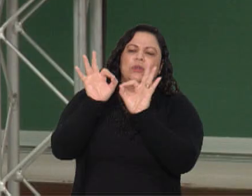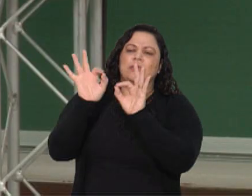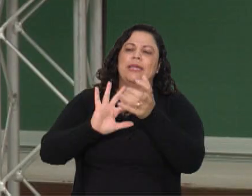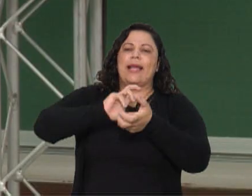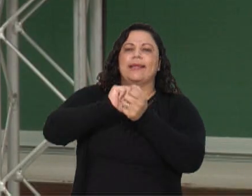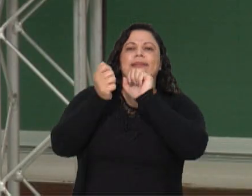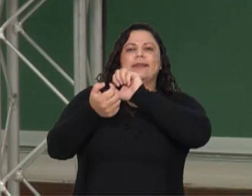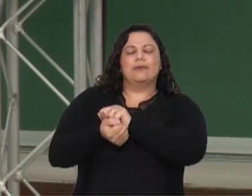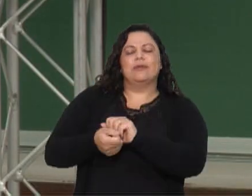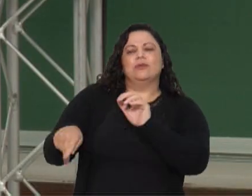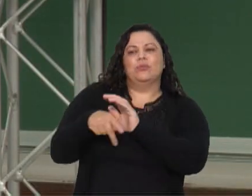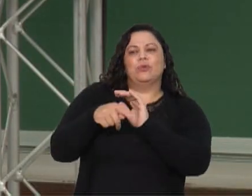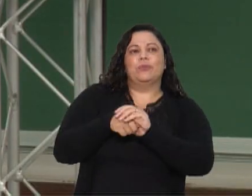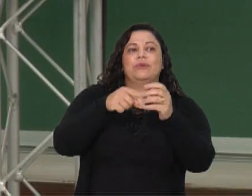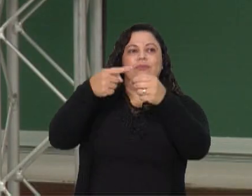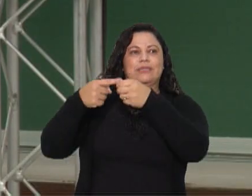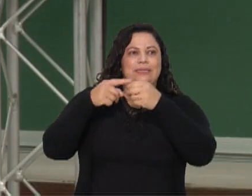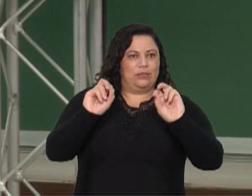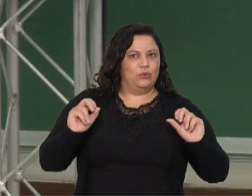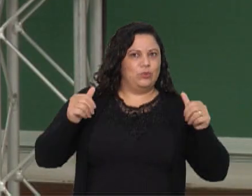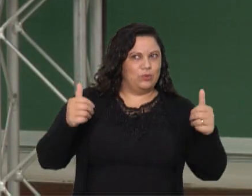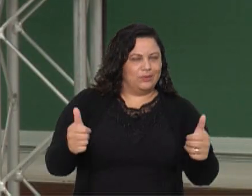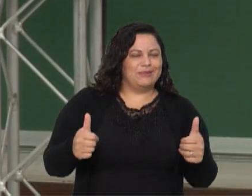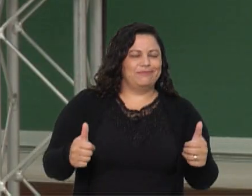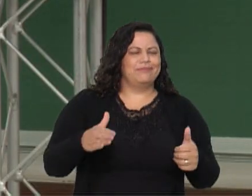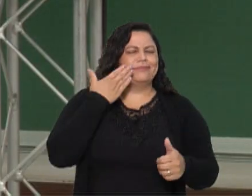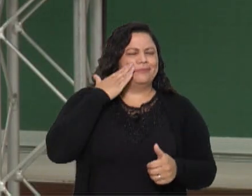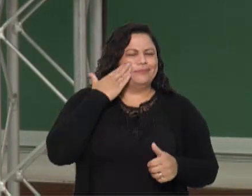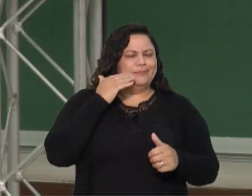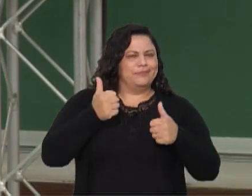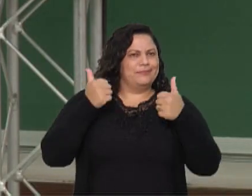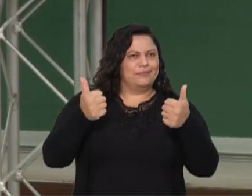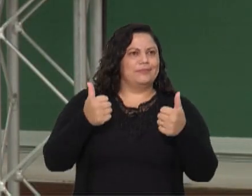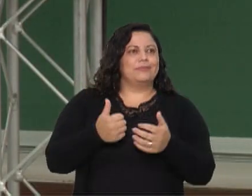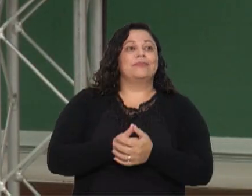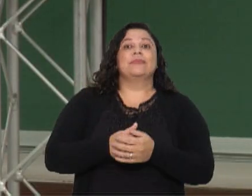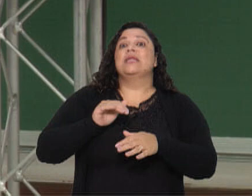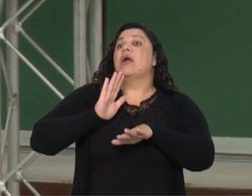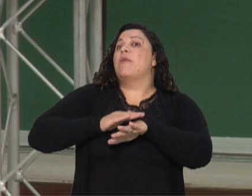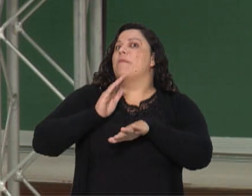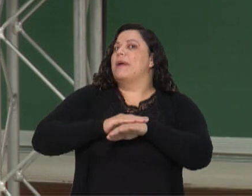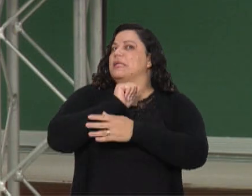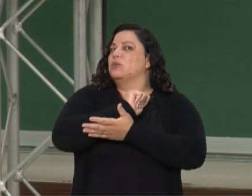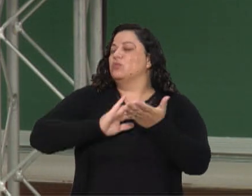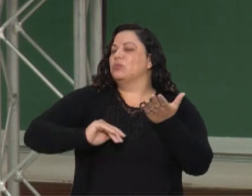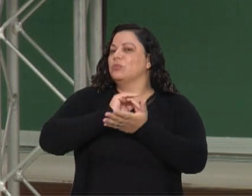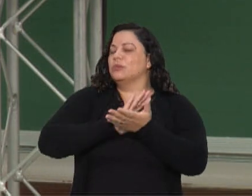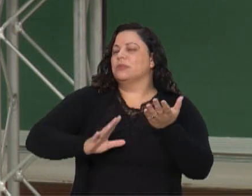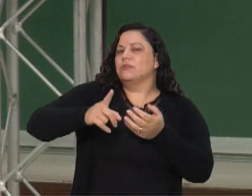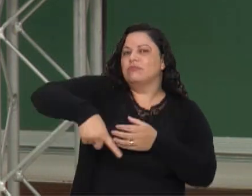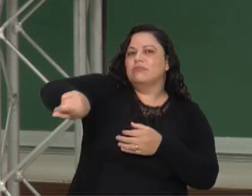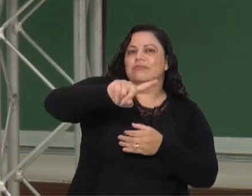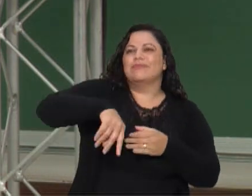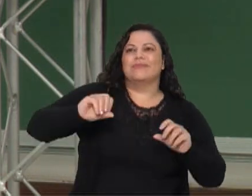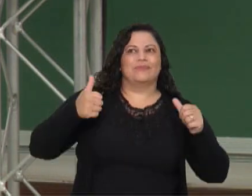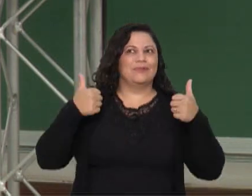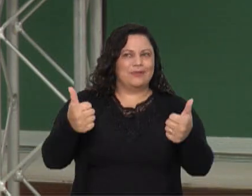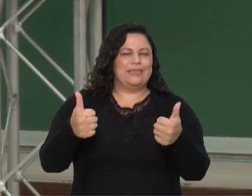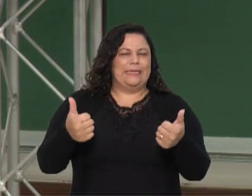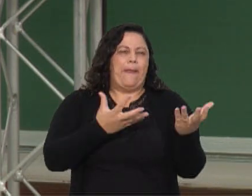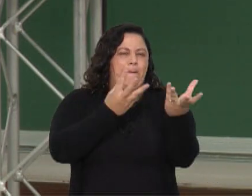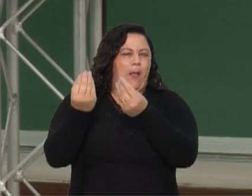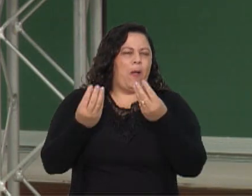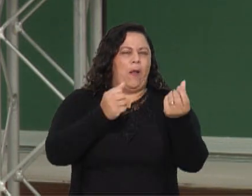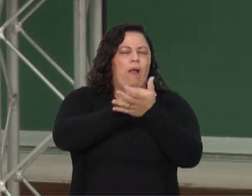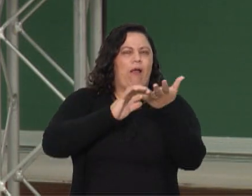cidades. Ok? Ficou entendido, não é? Então, eu vou trazer mais um exercício para vocês. Bastante hoje,